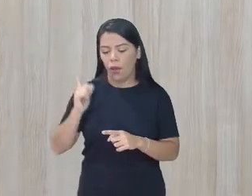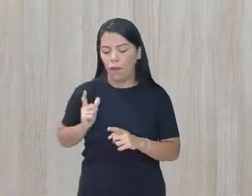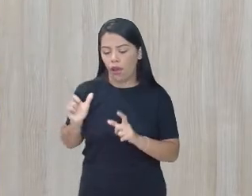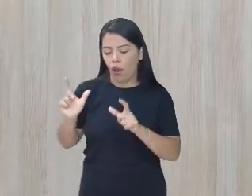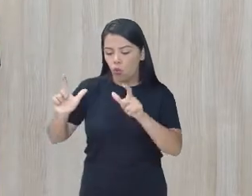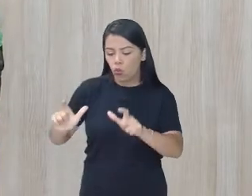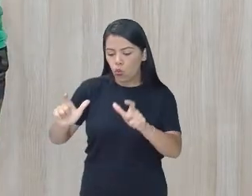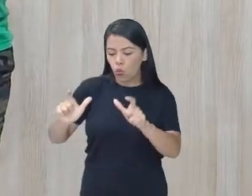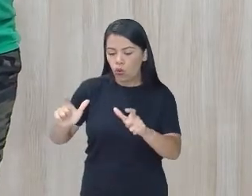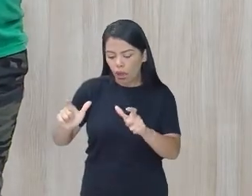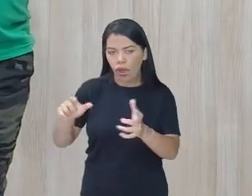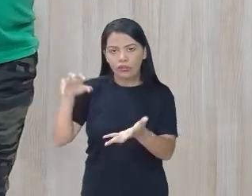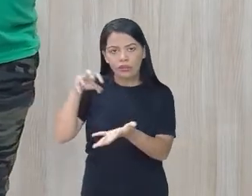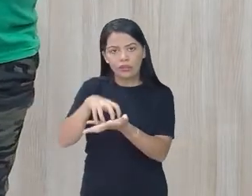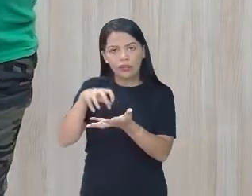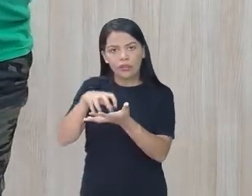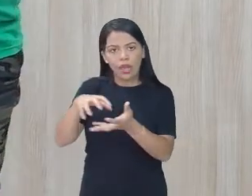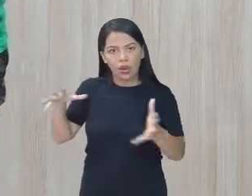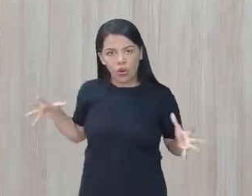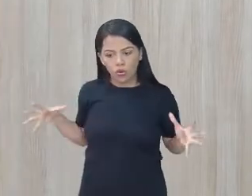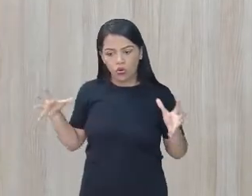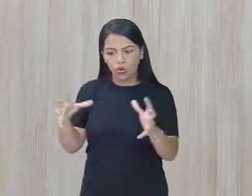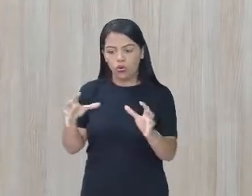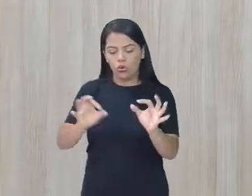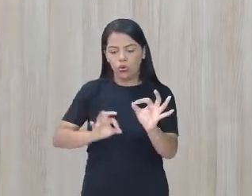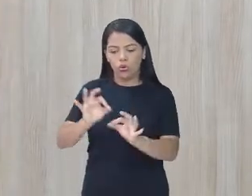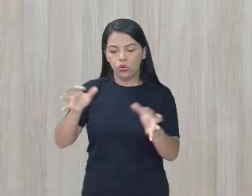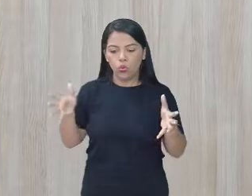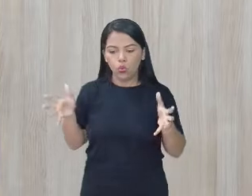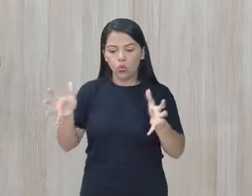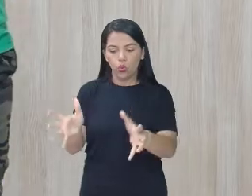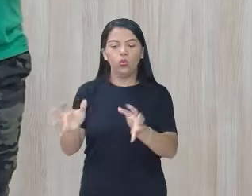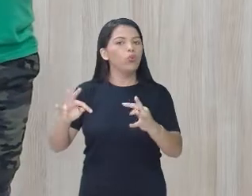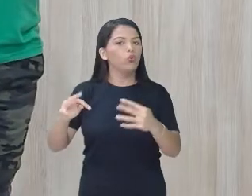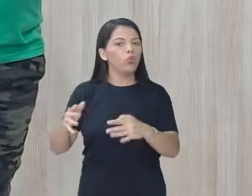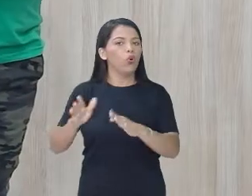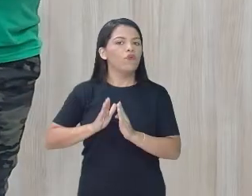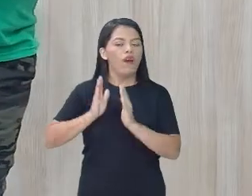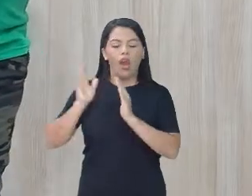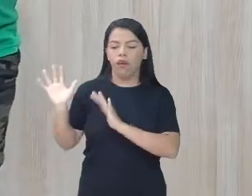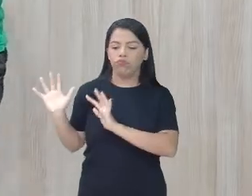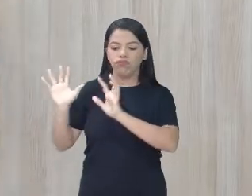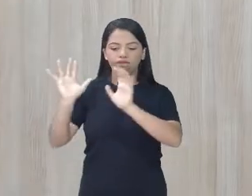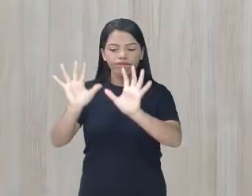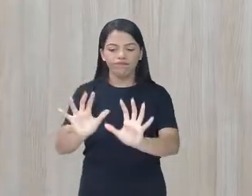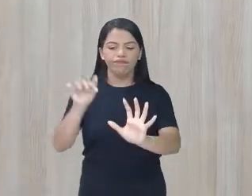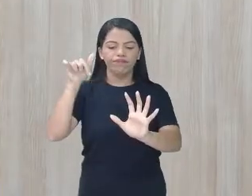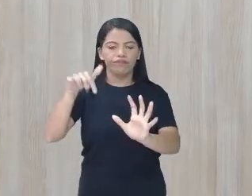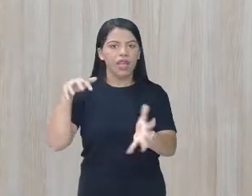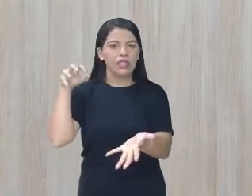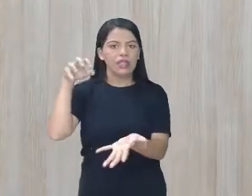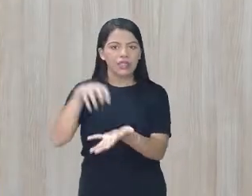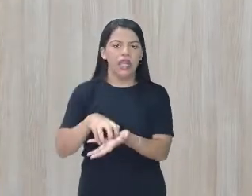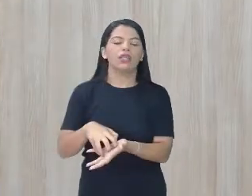de concentração, né, para as manifestações, os protestos, né, a Praça do Derby. Então, a Praça do Derby, até